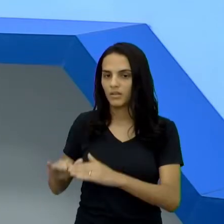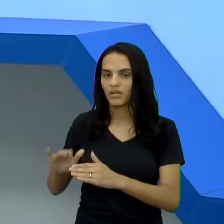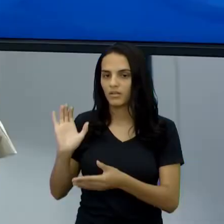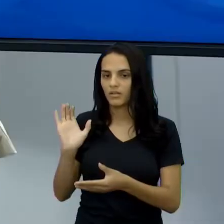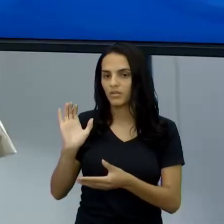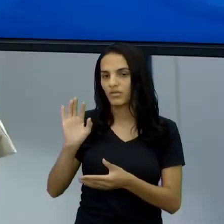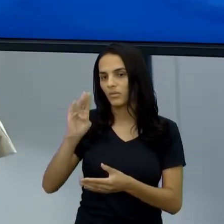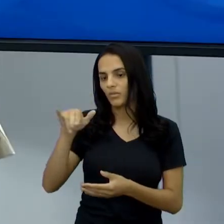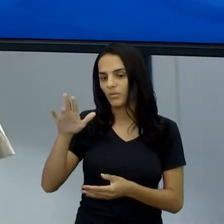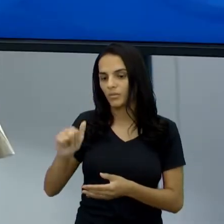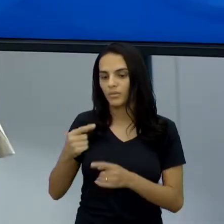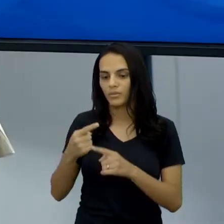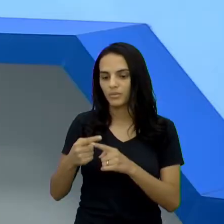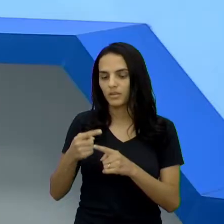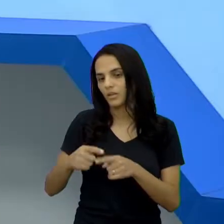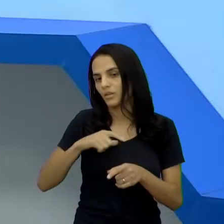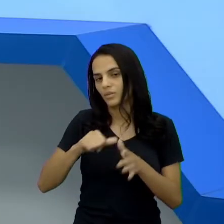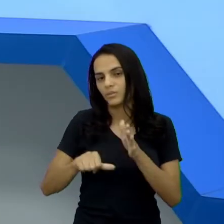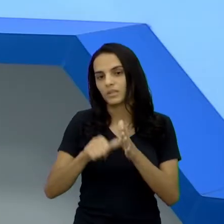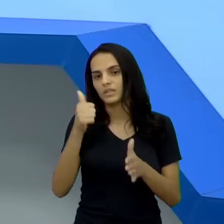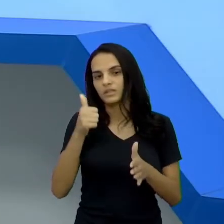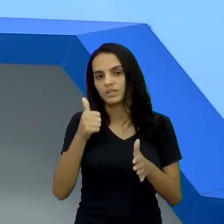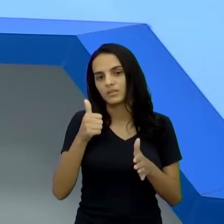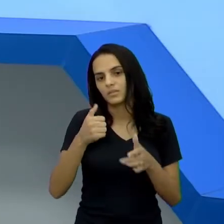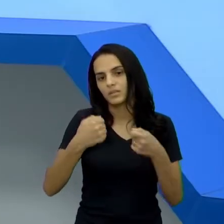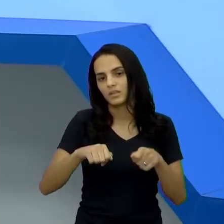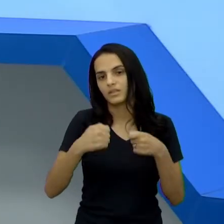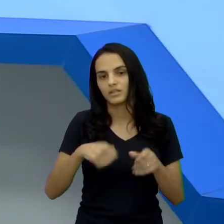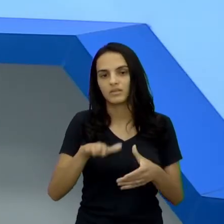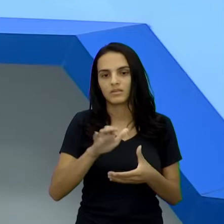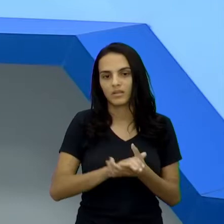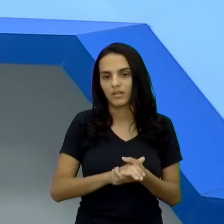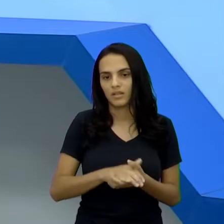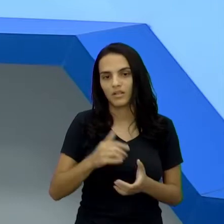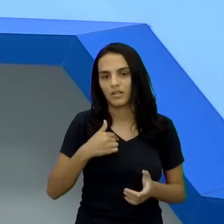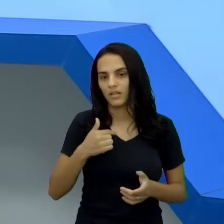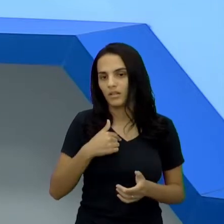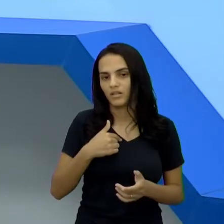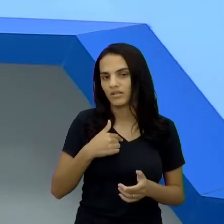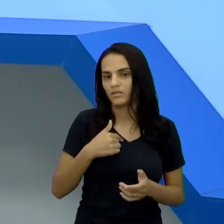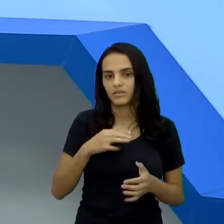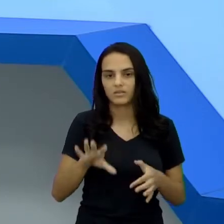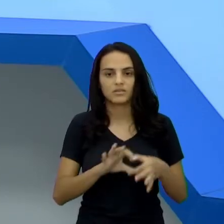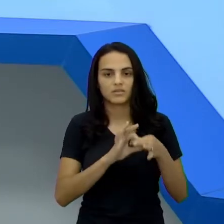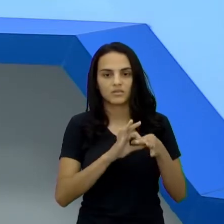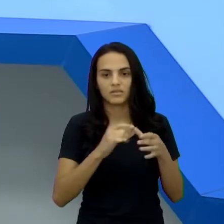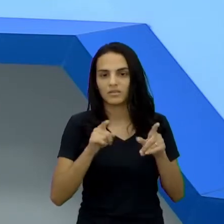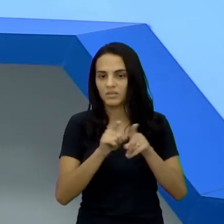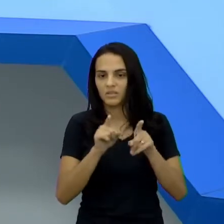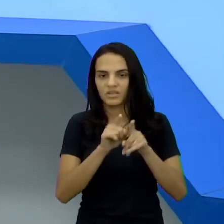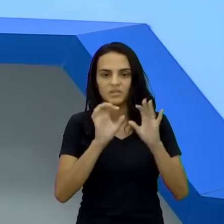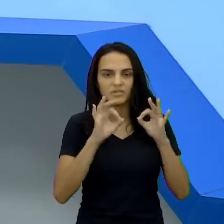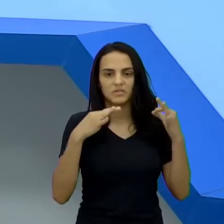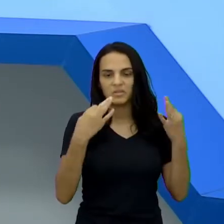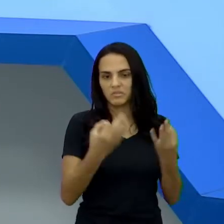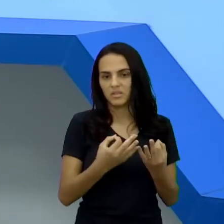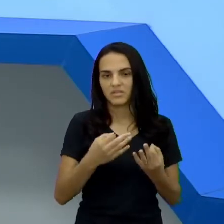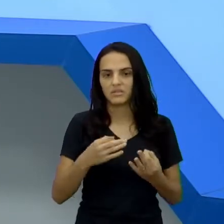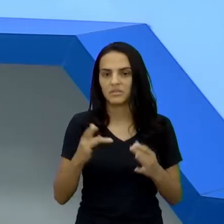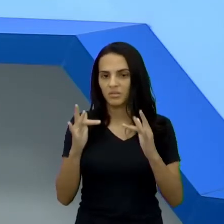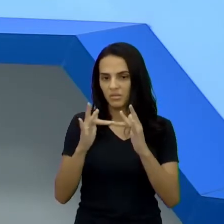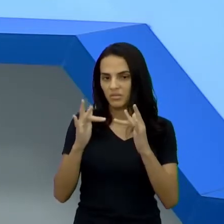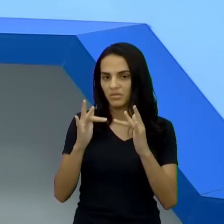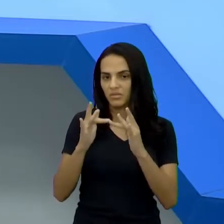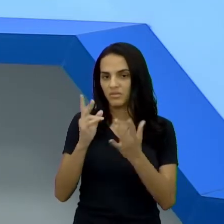casar. Tipo, eu preciso ter filhos com ele. Eu não tenho esse apego, nem de família, assim. Tipo, eu tenho